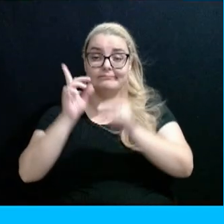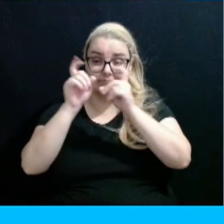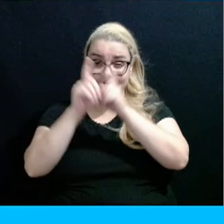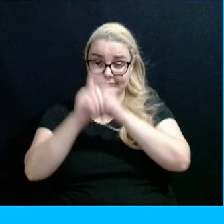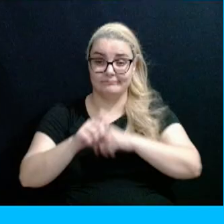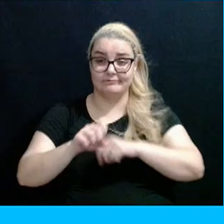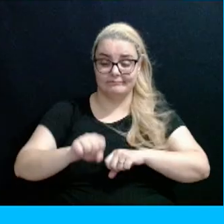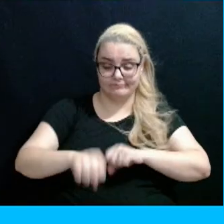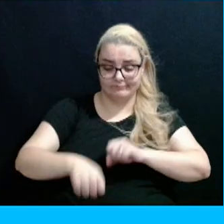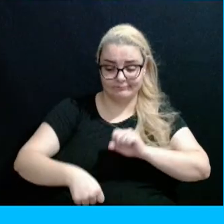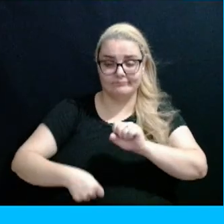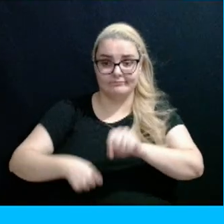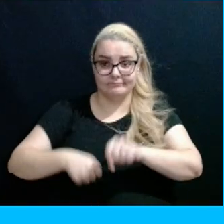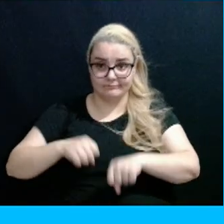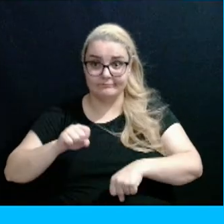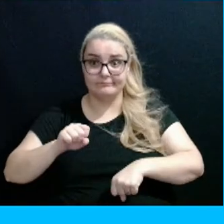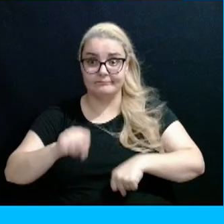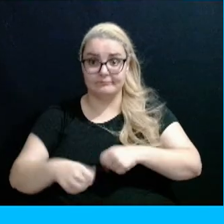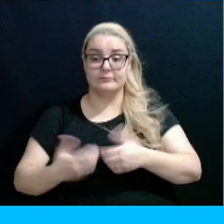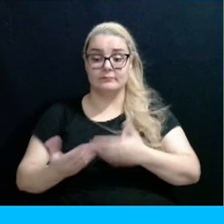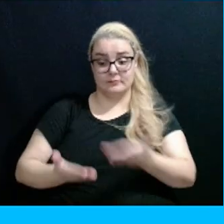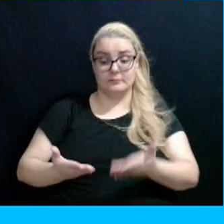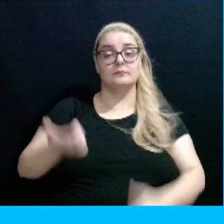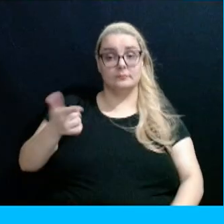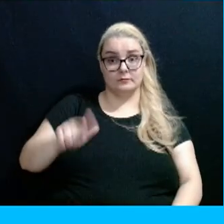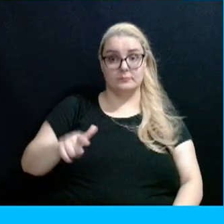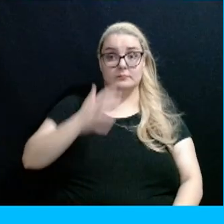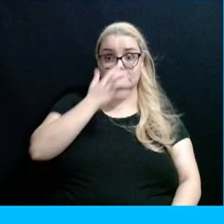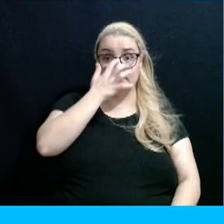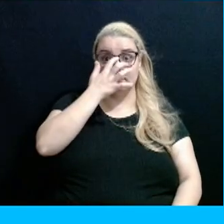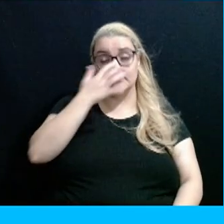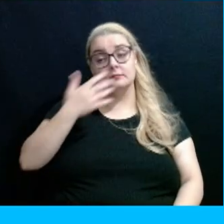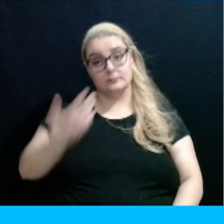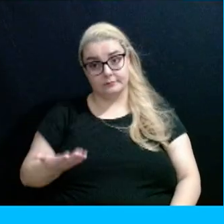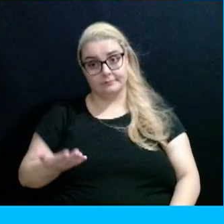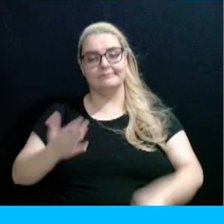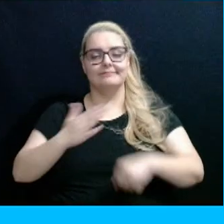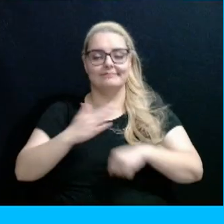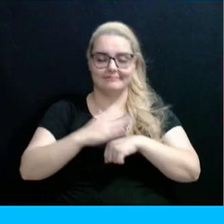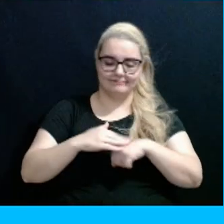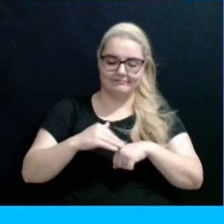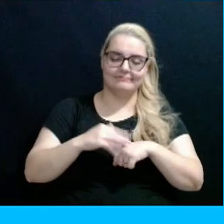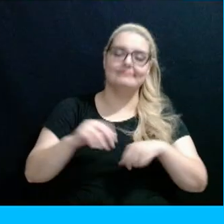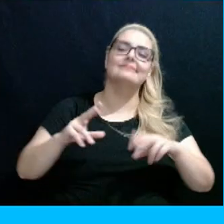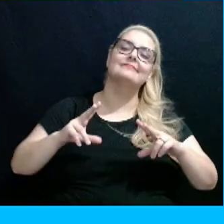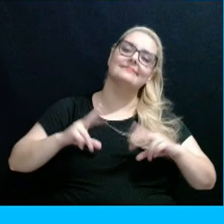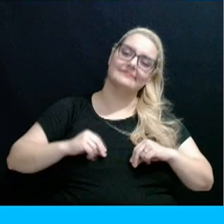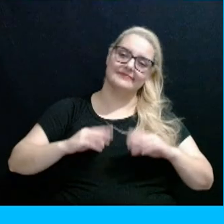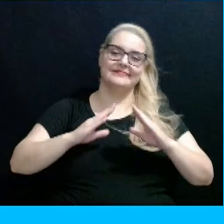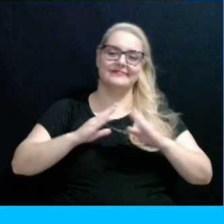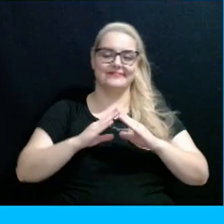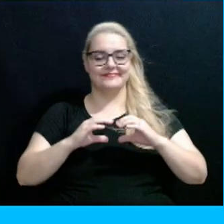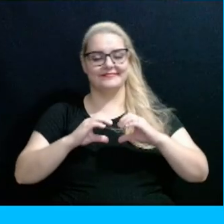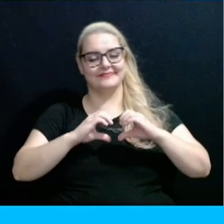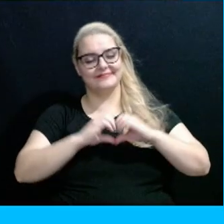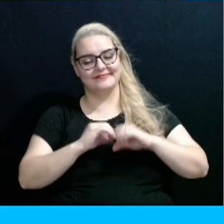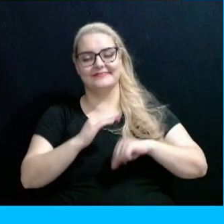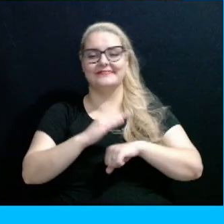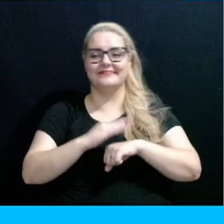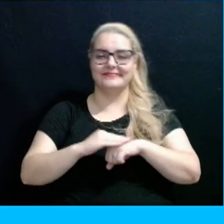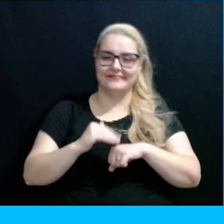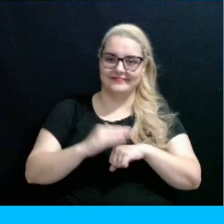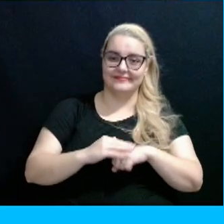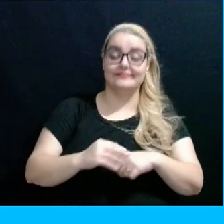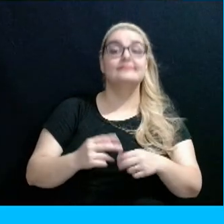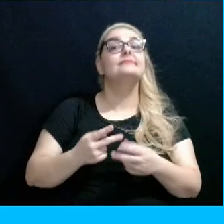locomoção e segue em tratamento. Mesmo assim, é dócil e merece um lar cheinho de carinho,